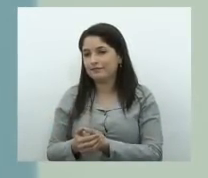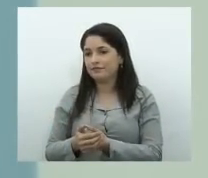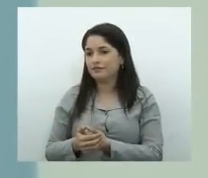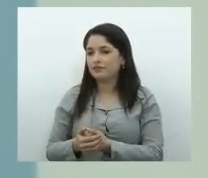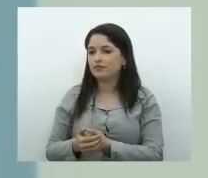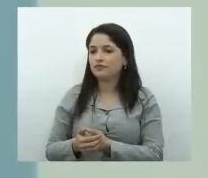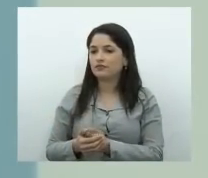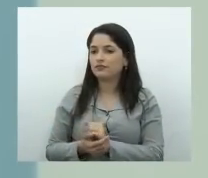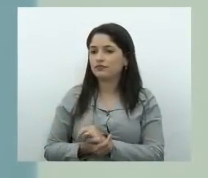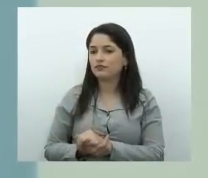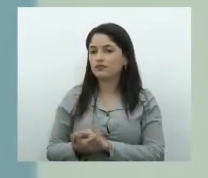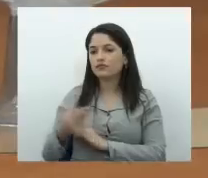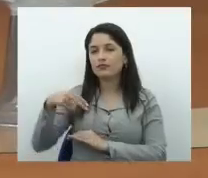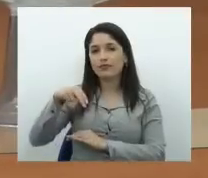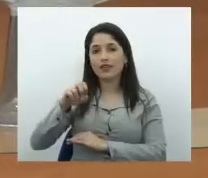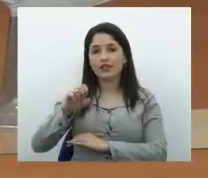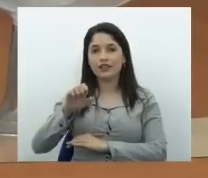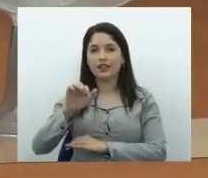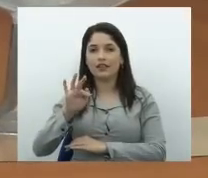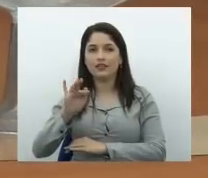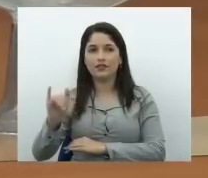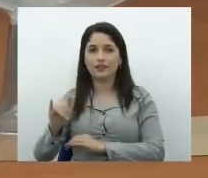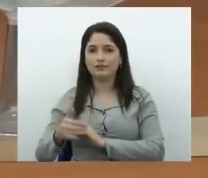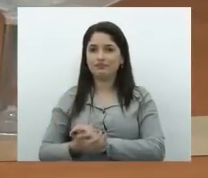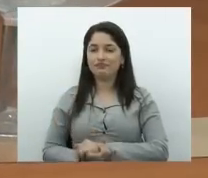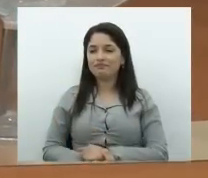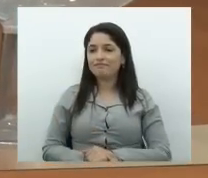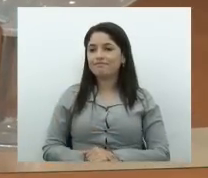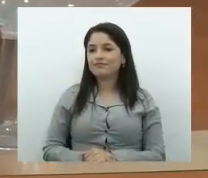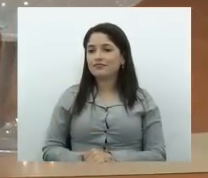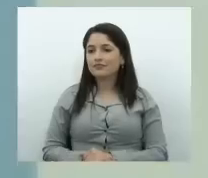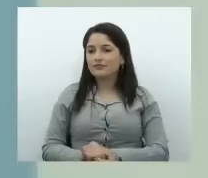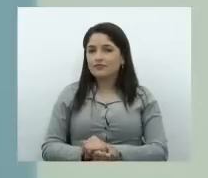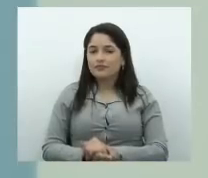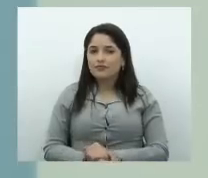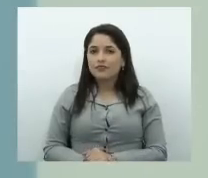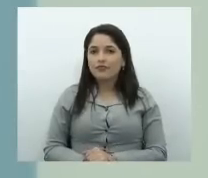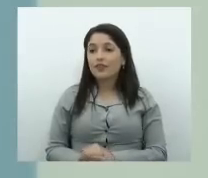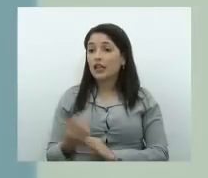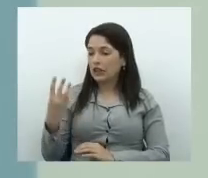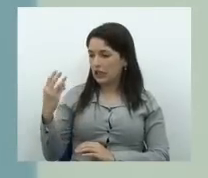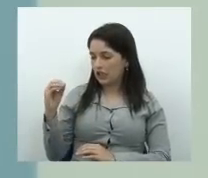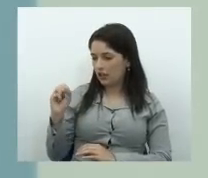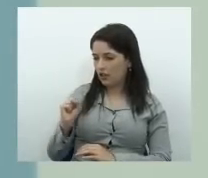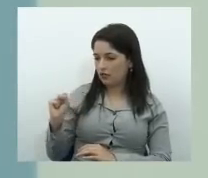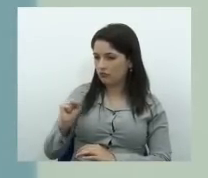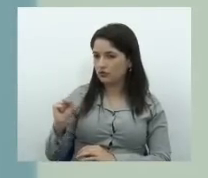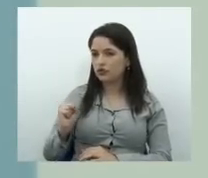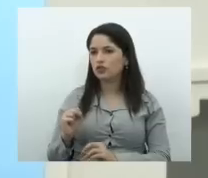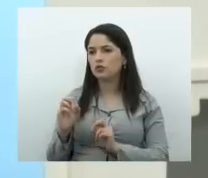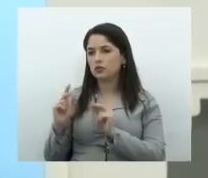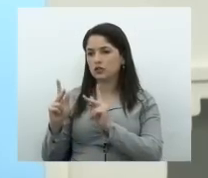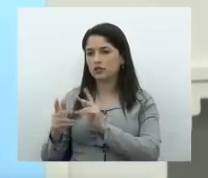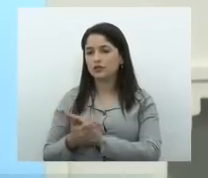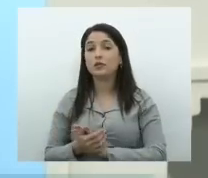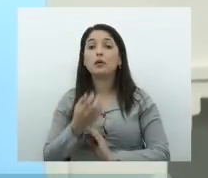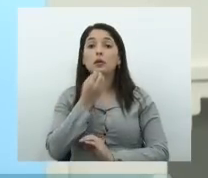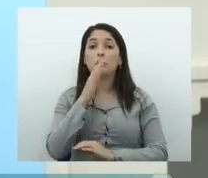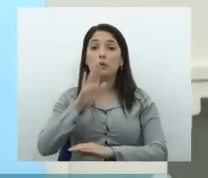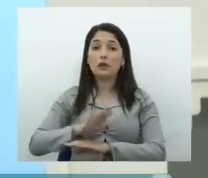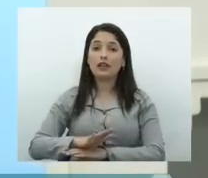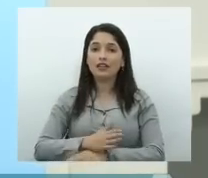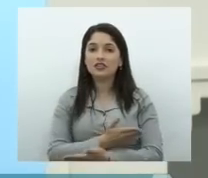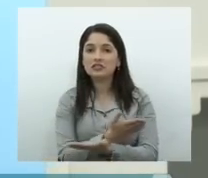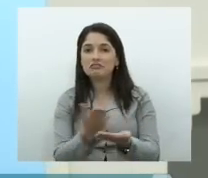que sobrou, Neftales. Pergunta de Cássia Franco para Neftales. 30 segundos para a pergunta, Cássia, por favor. Boa tarde a todas